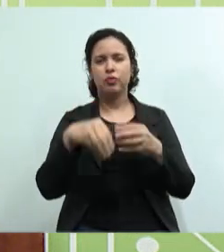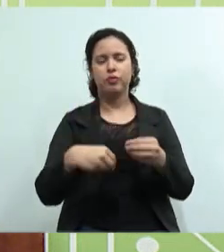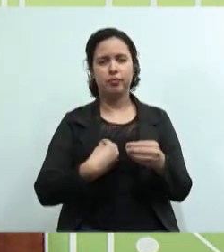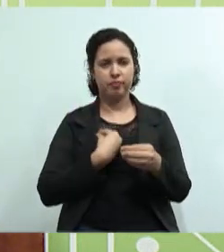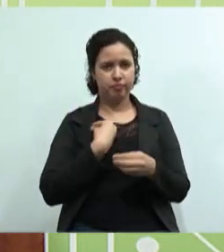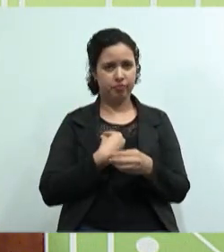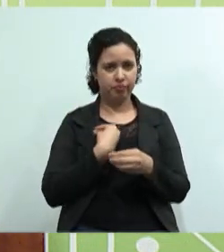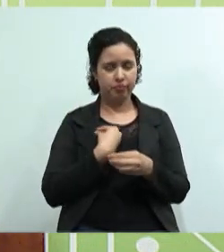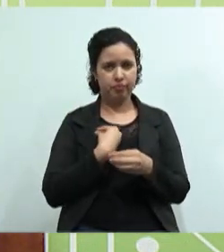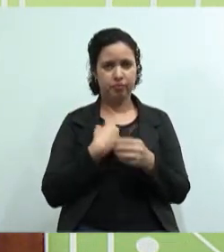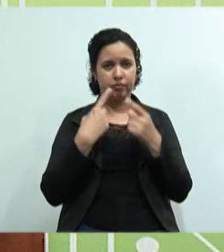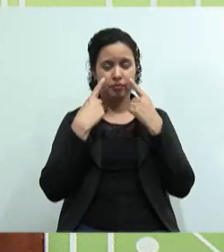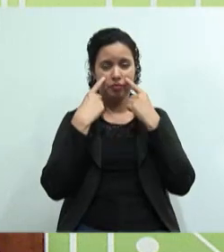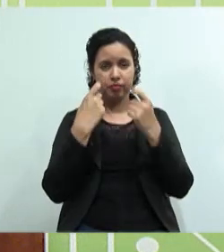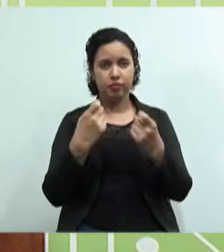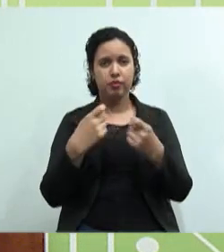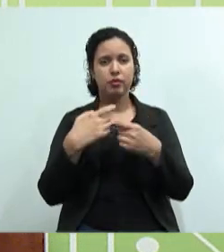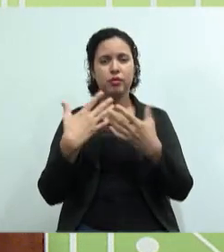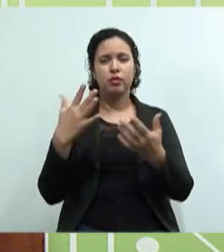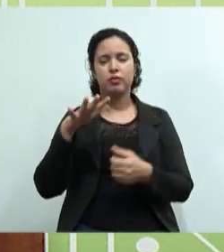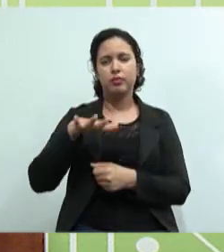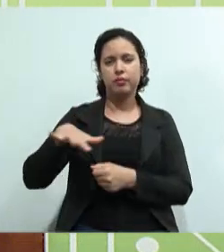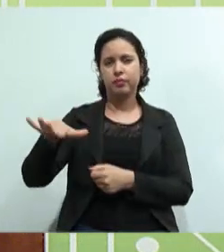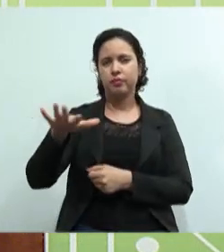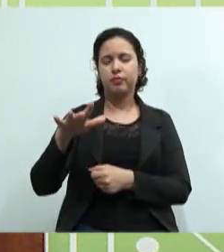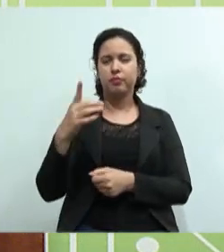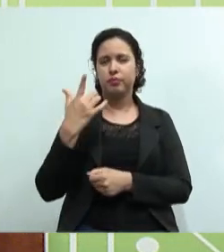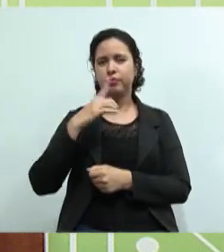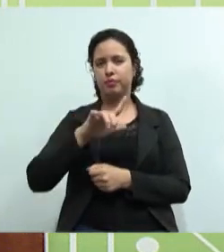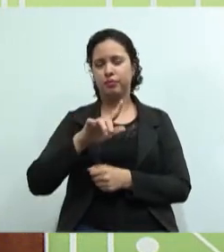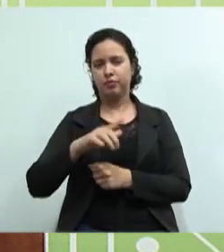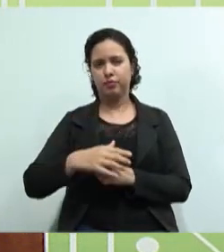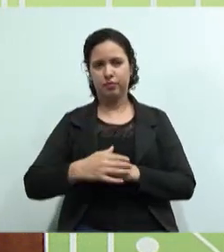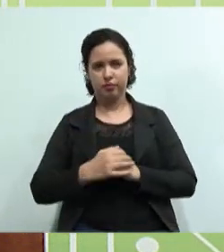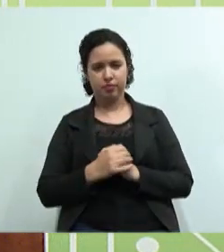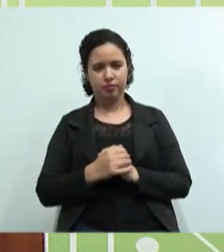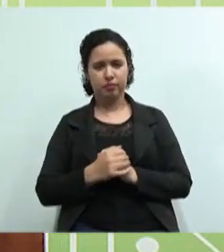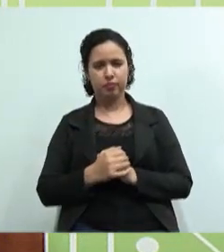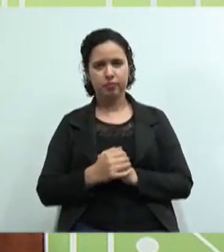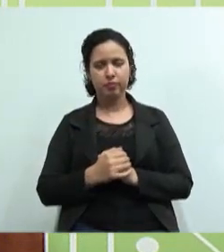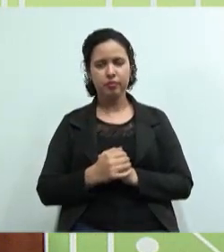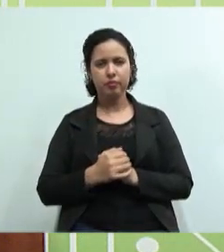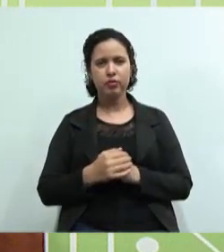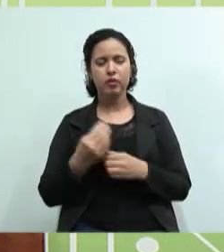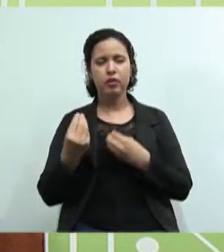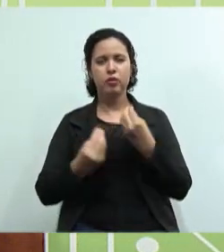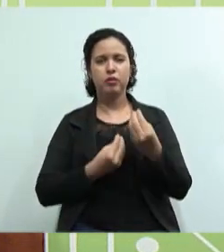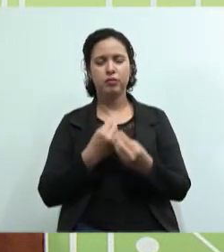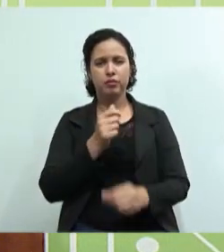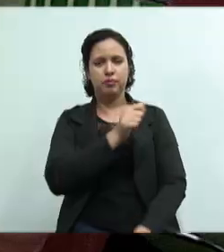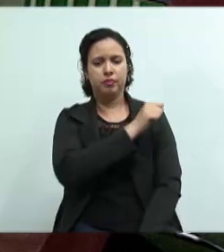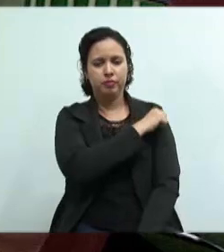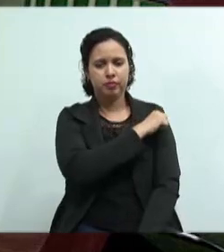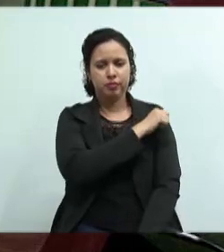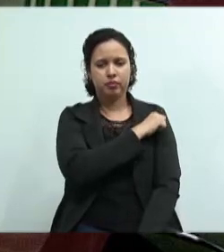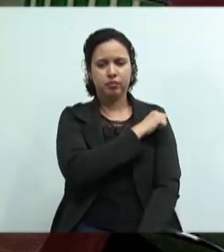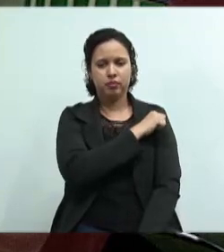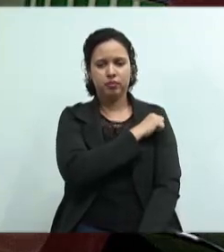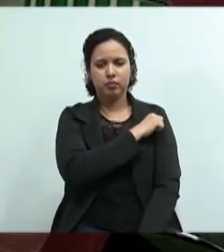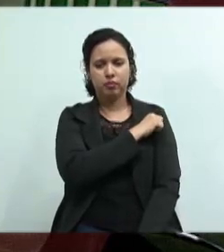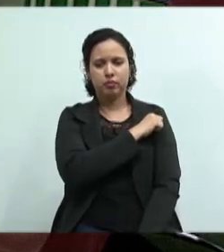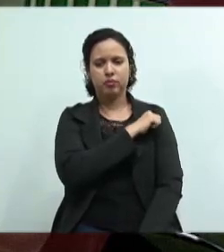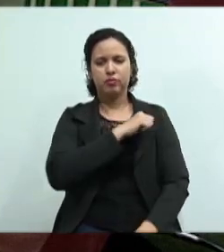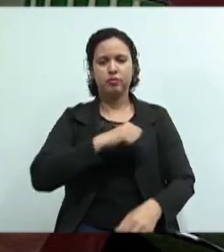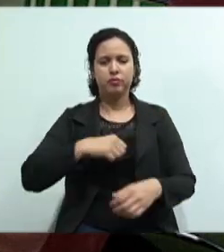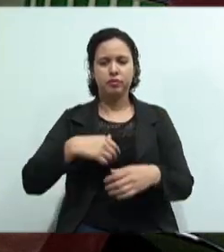Então, é muito interessante qual consumidor você quer atender, correto? Como está a participação aí dos alunos, professora? Então,